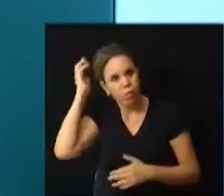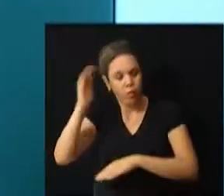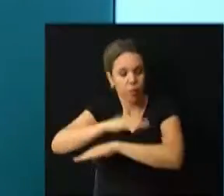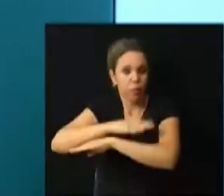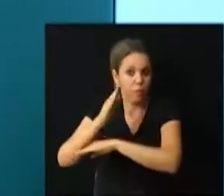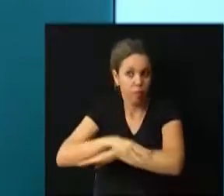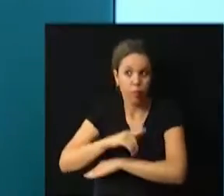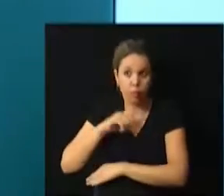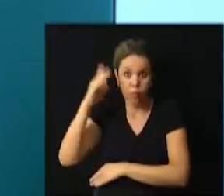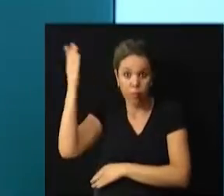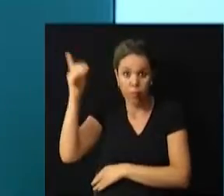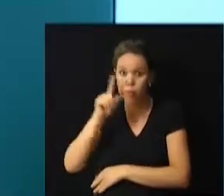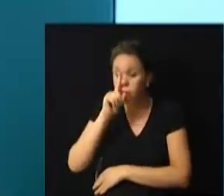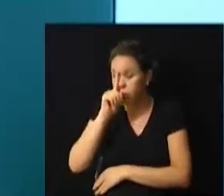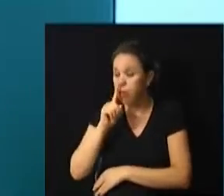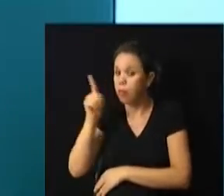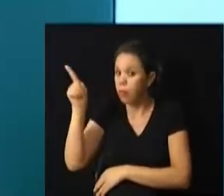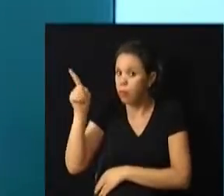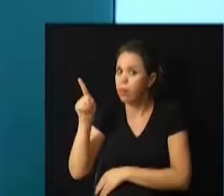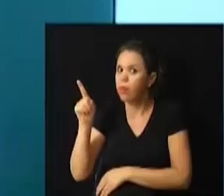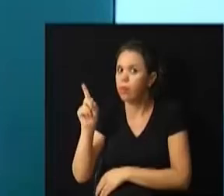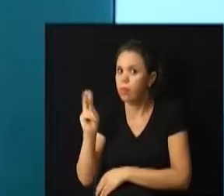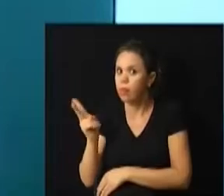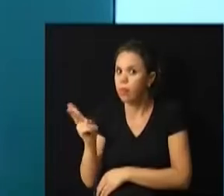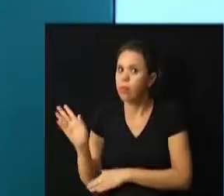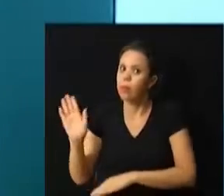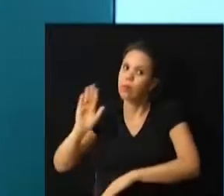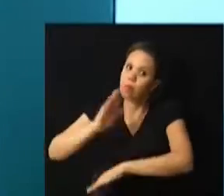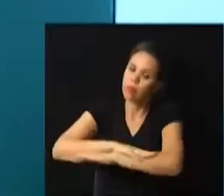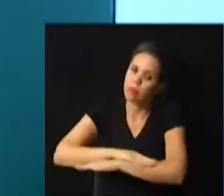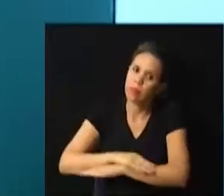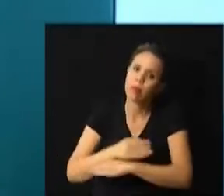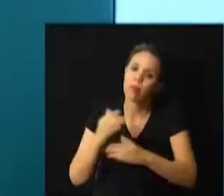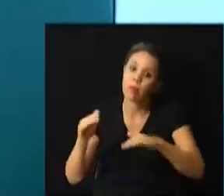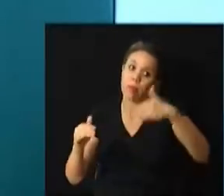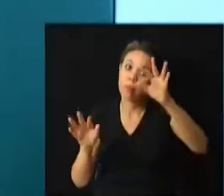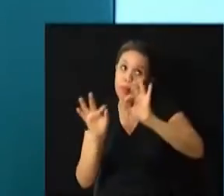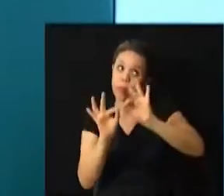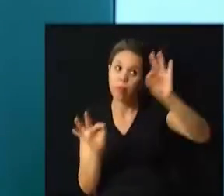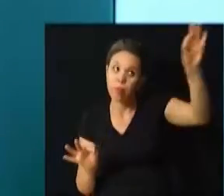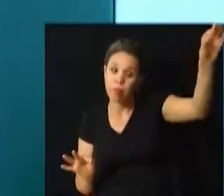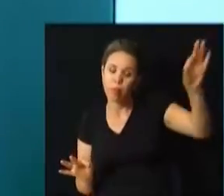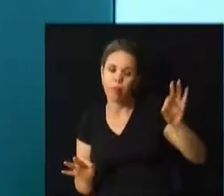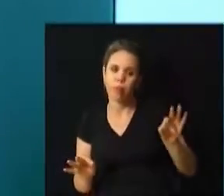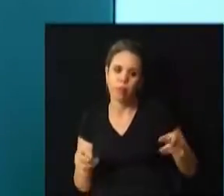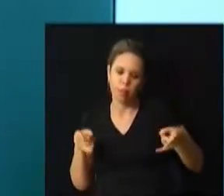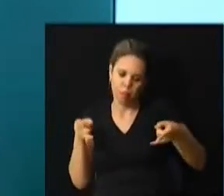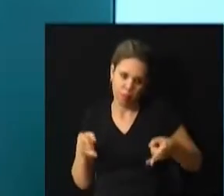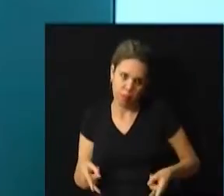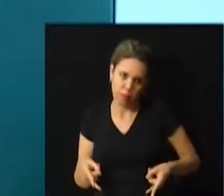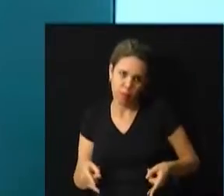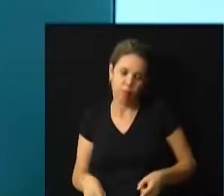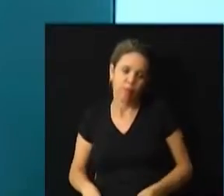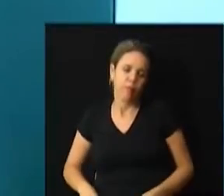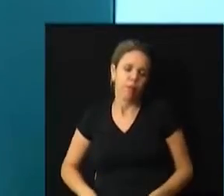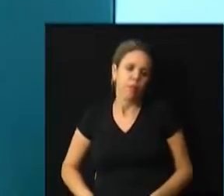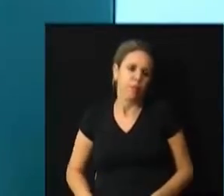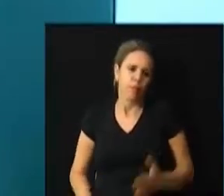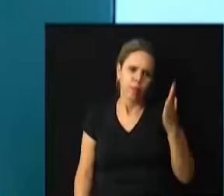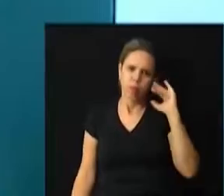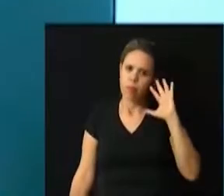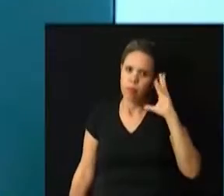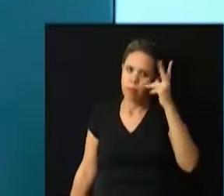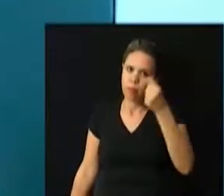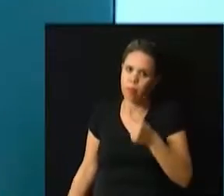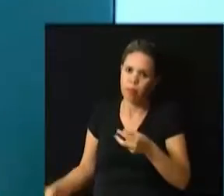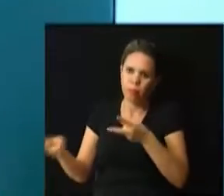sabe que ali tem uma janela também. Essa janela tem que ser sempre fora, longe do berço, né? E ela